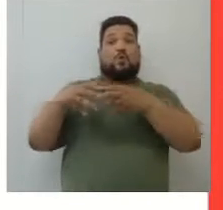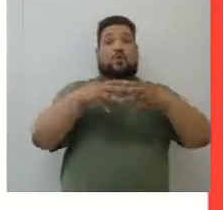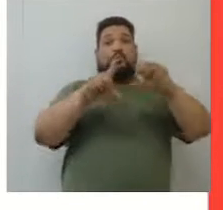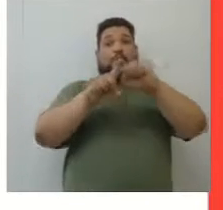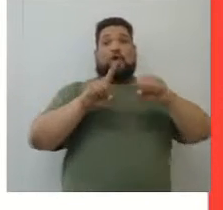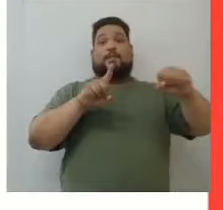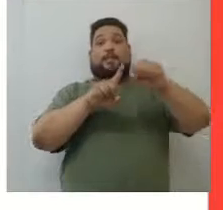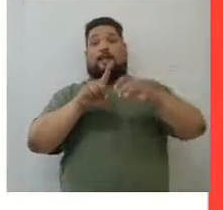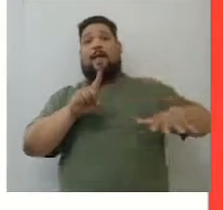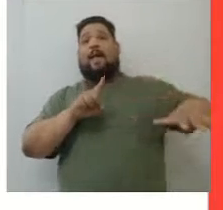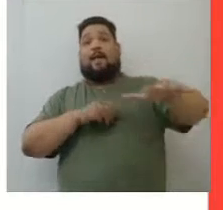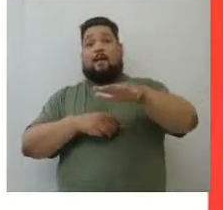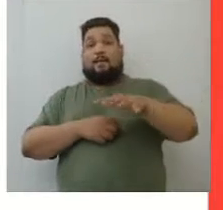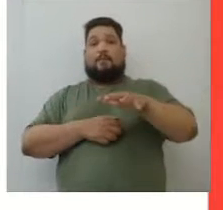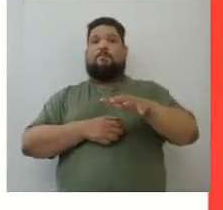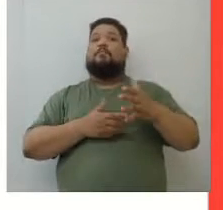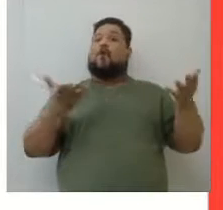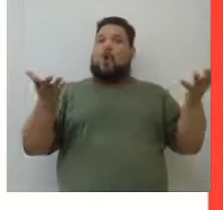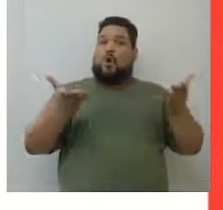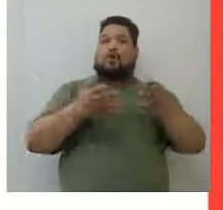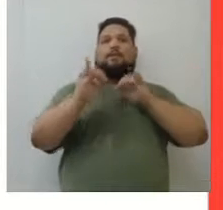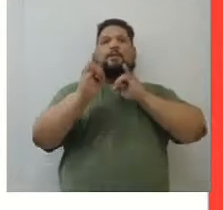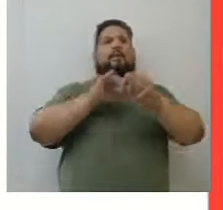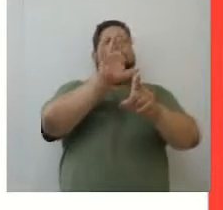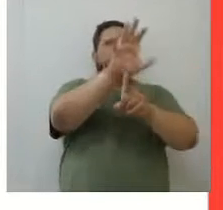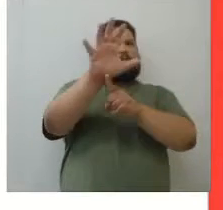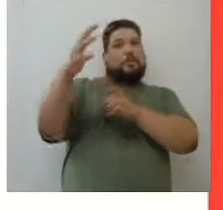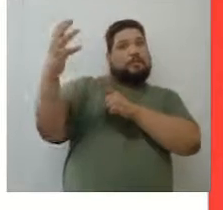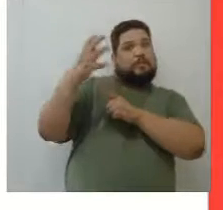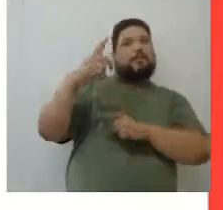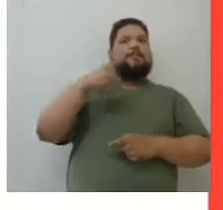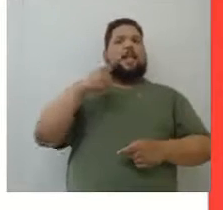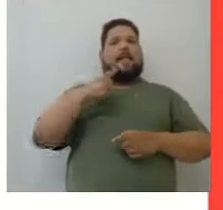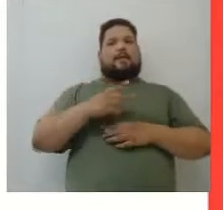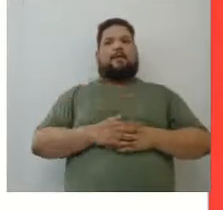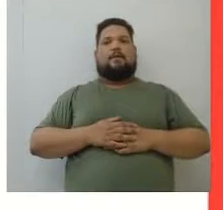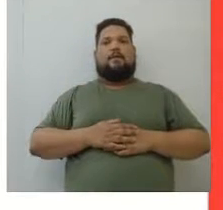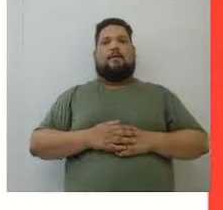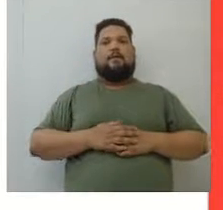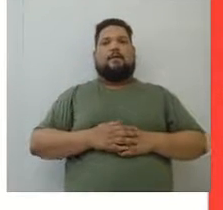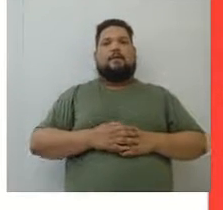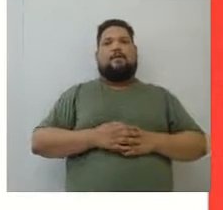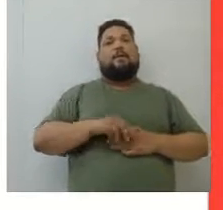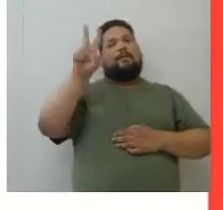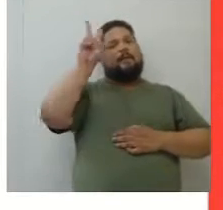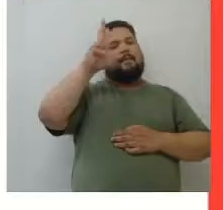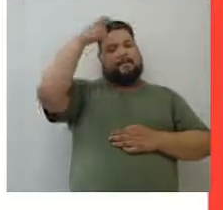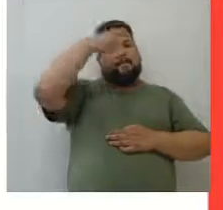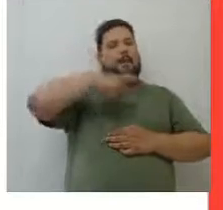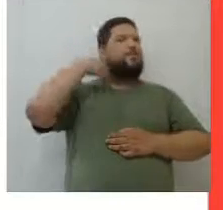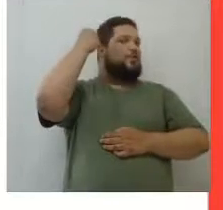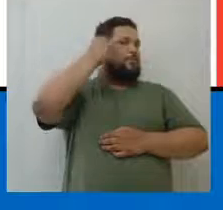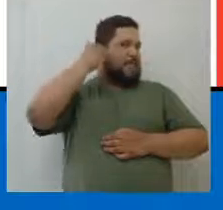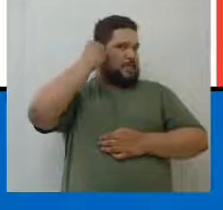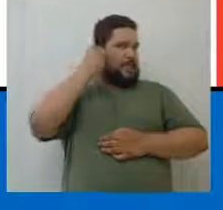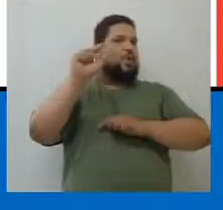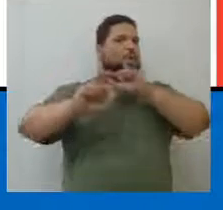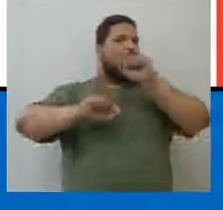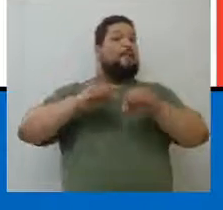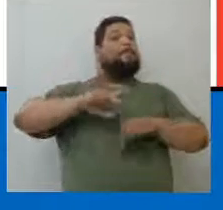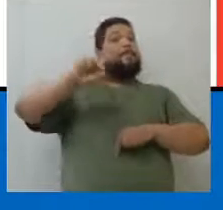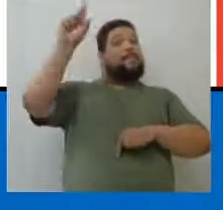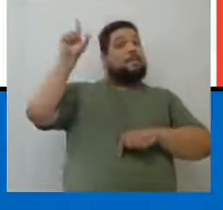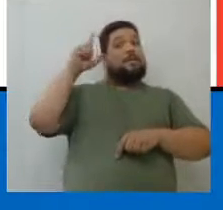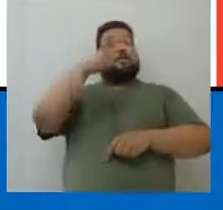a internet é um meio de influência hoje, né? Uma situação pessoal que eu vou compartilhar com vocês era que no meu tempo de